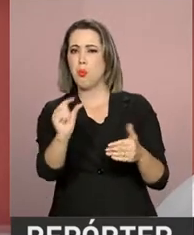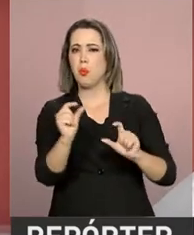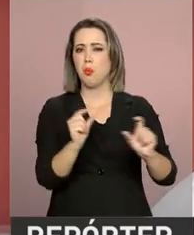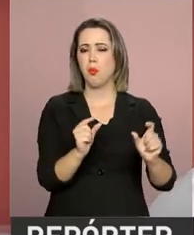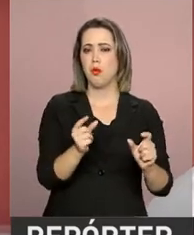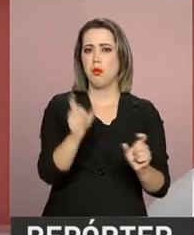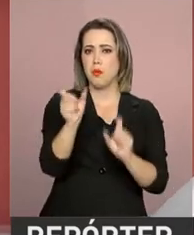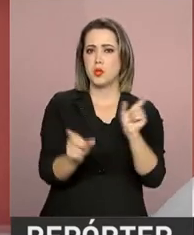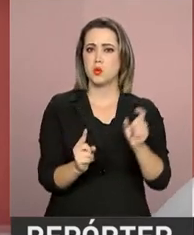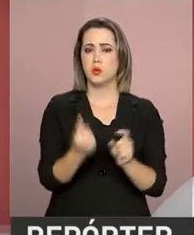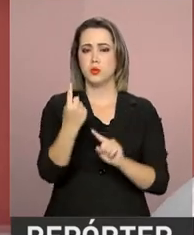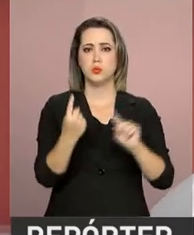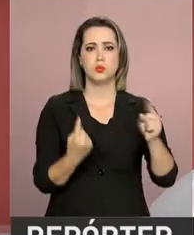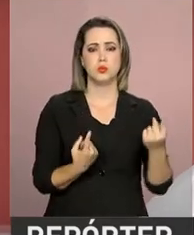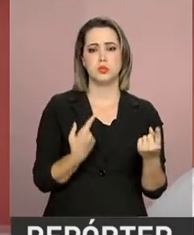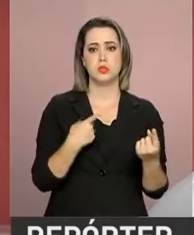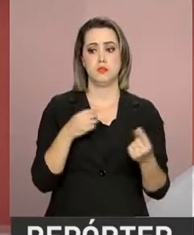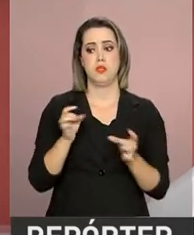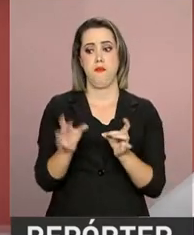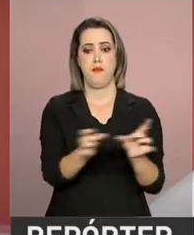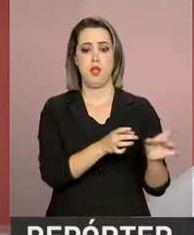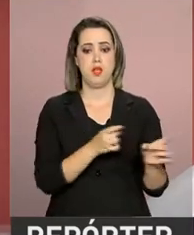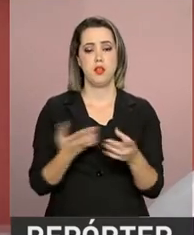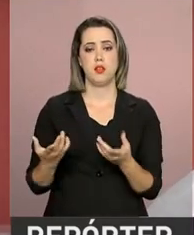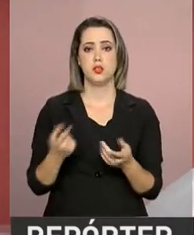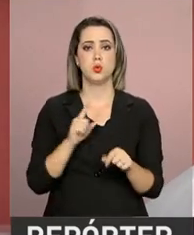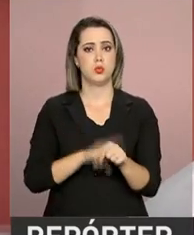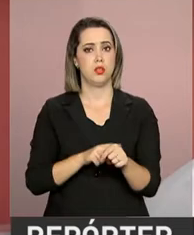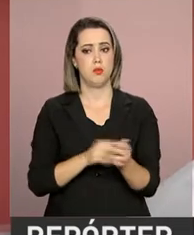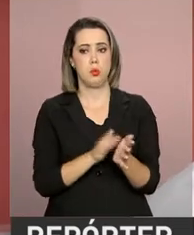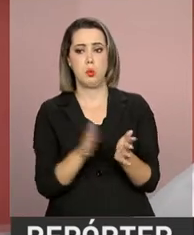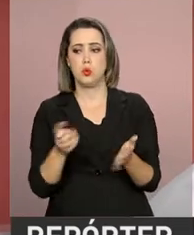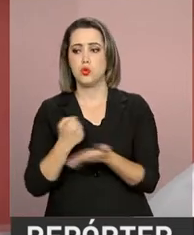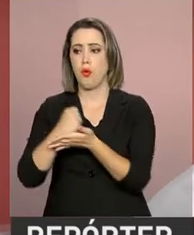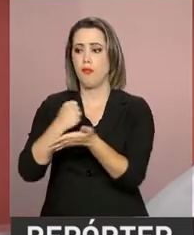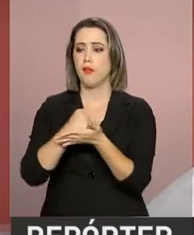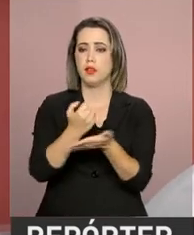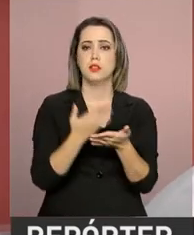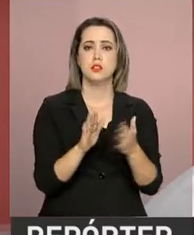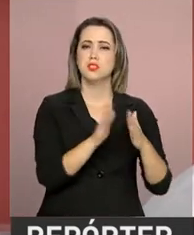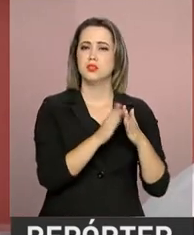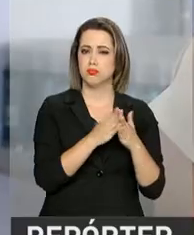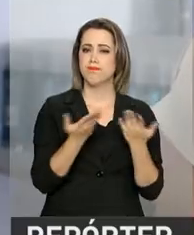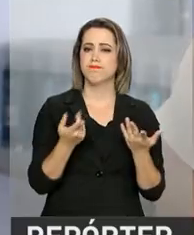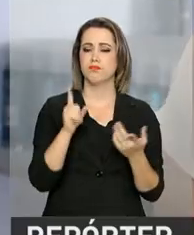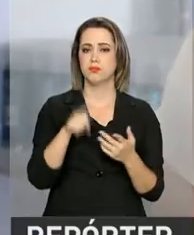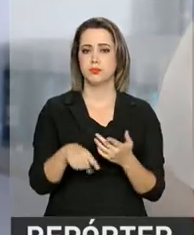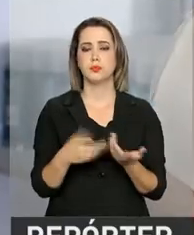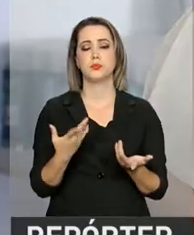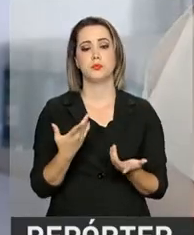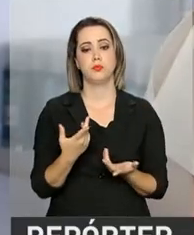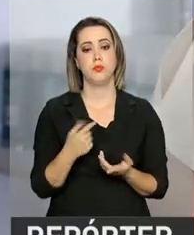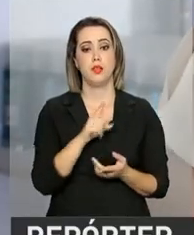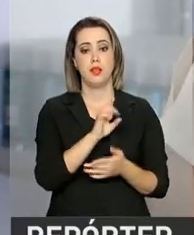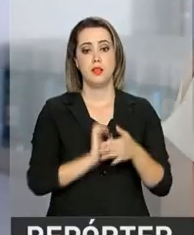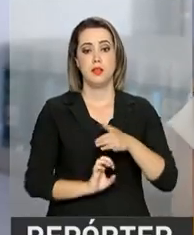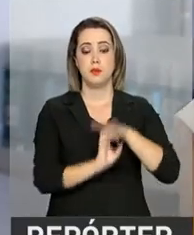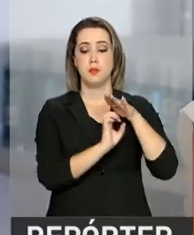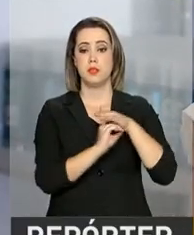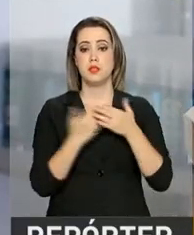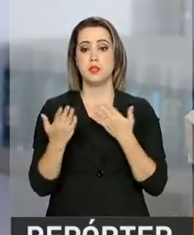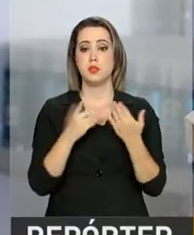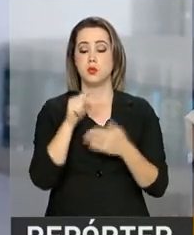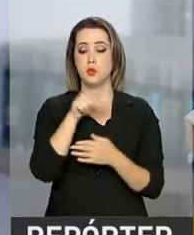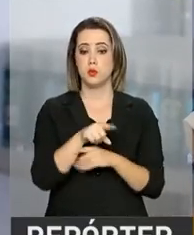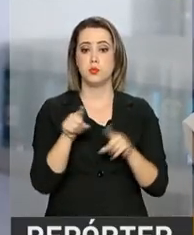você vende muito você não consegue entender que entregará os pedidos e quando o tempo que você gasta para que empresas como essa no